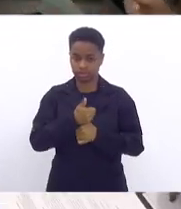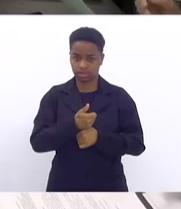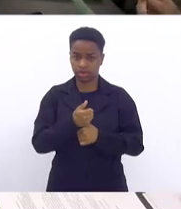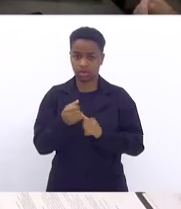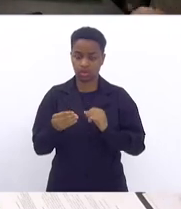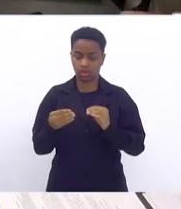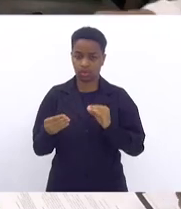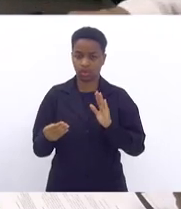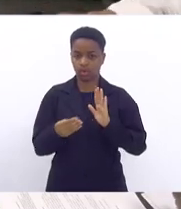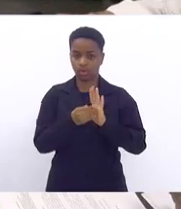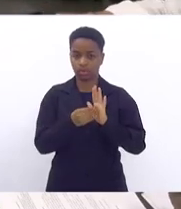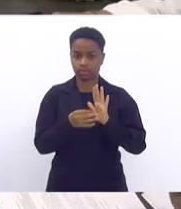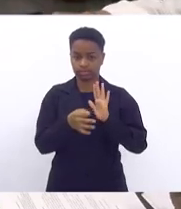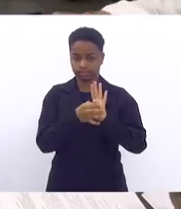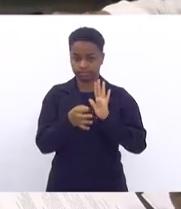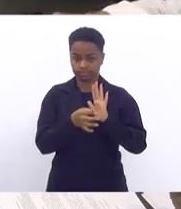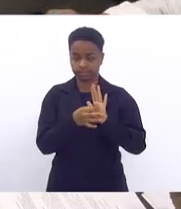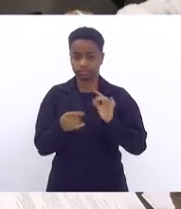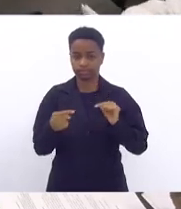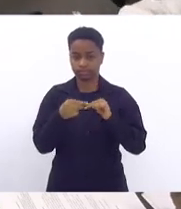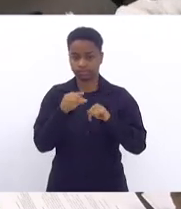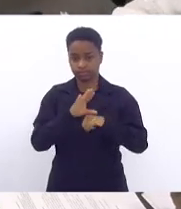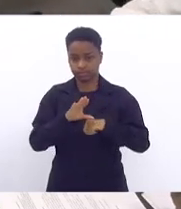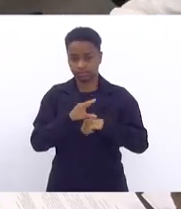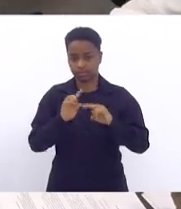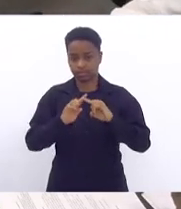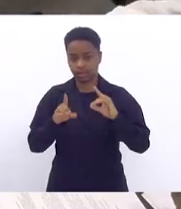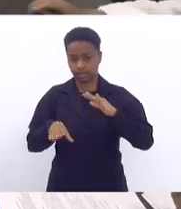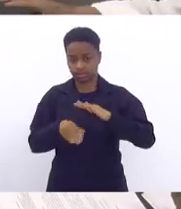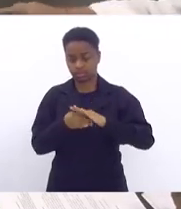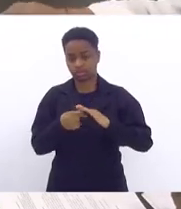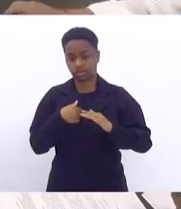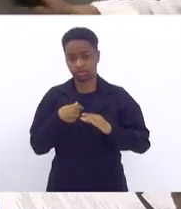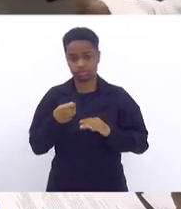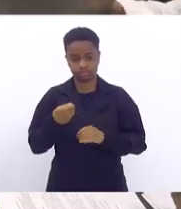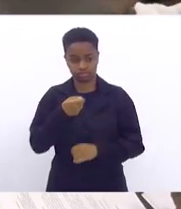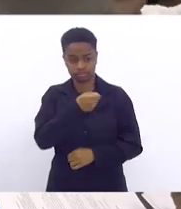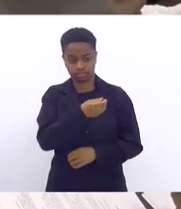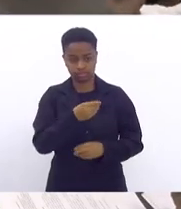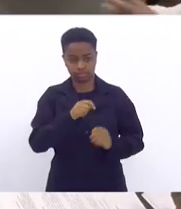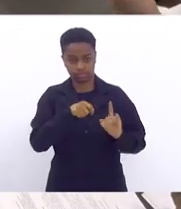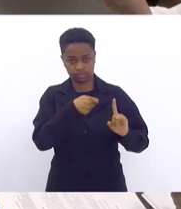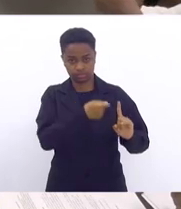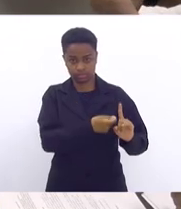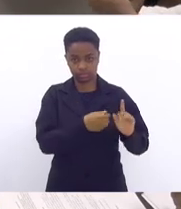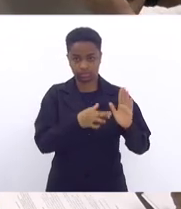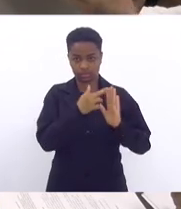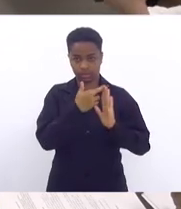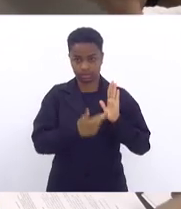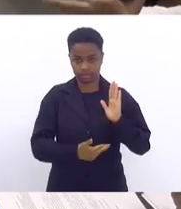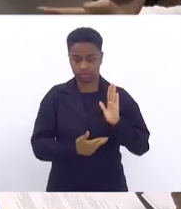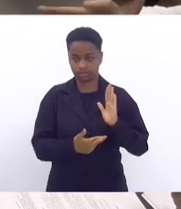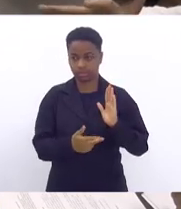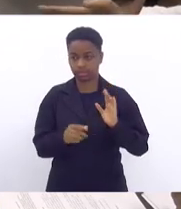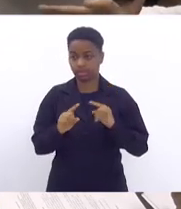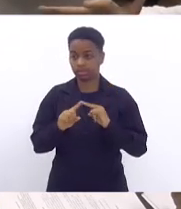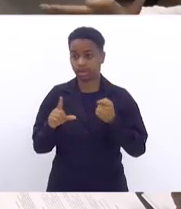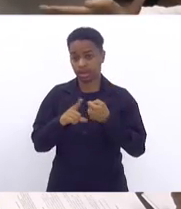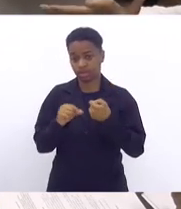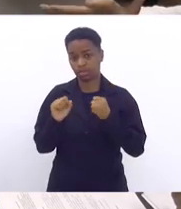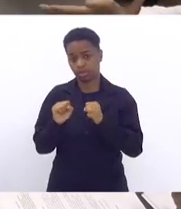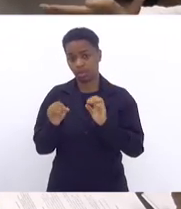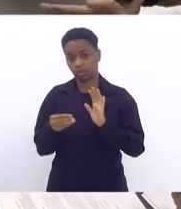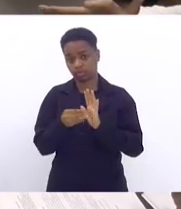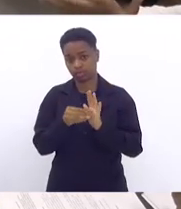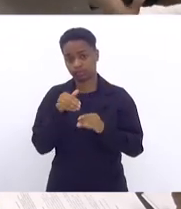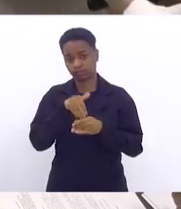com emendas? Perfeitamente. Então, designar o deputado Luiz Paulo para assumir o parecer pela constitucionalidade com emendas. Esse artigo a gente pode votar.